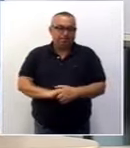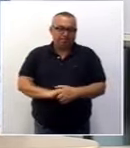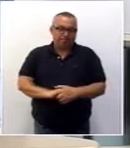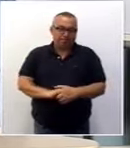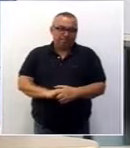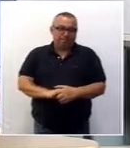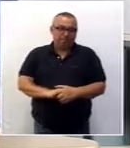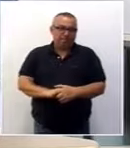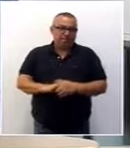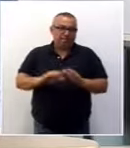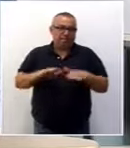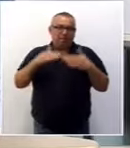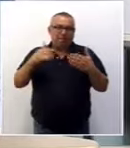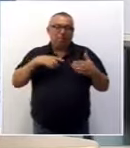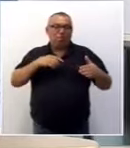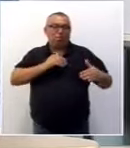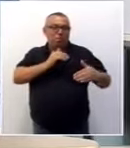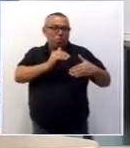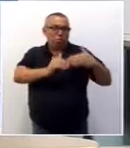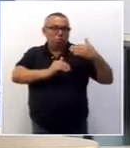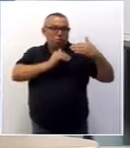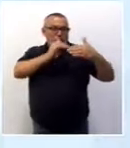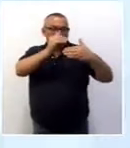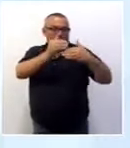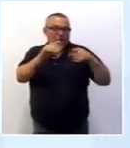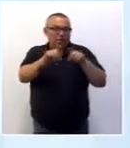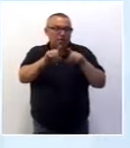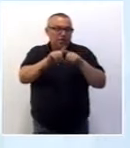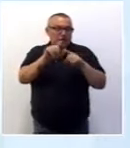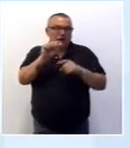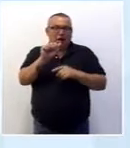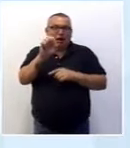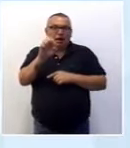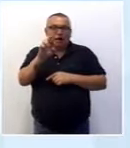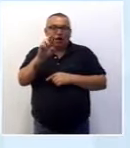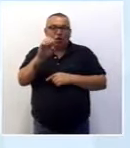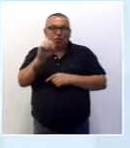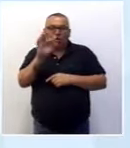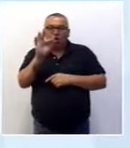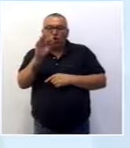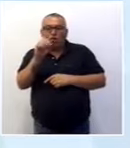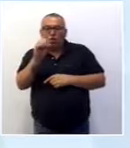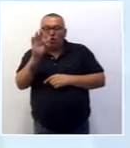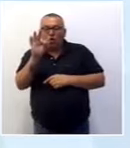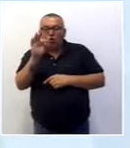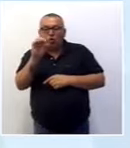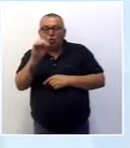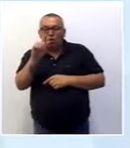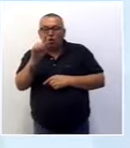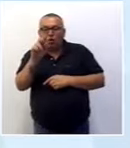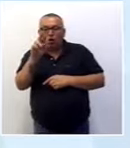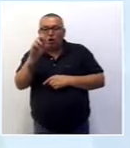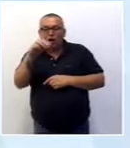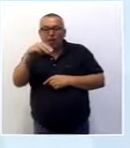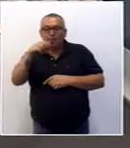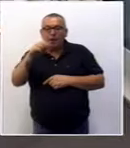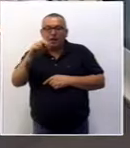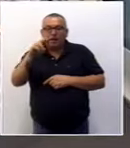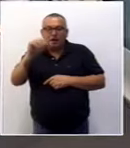E aí, então, tem o desenvolvimento da aerofotogrametria, né? Eu queria fazer um desenho aqui no flipchart, só para